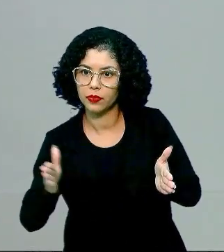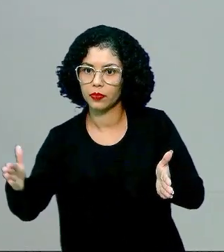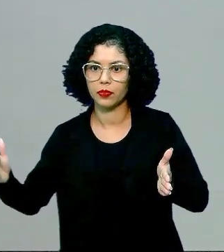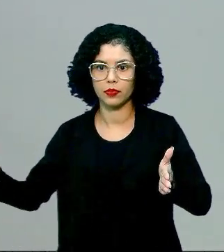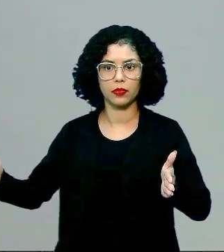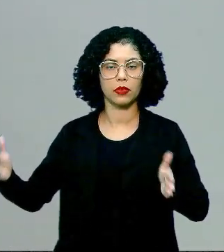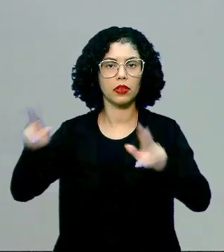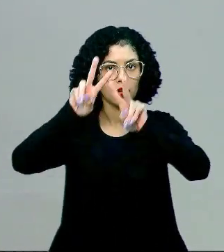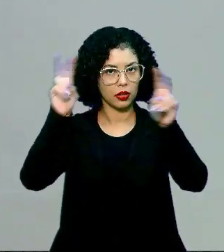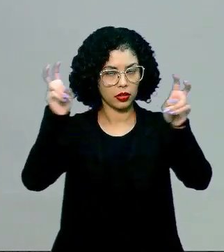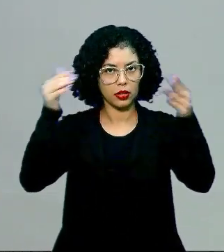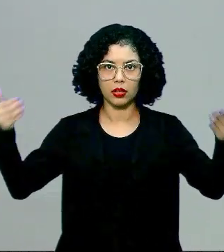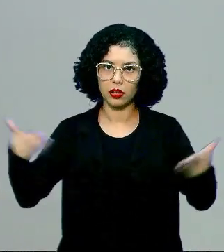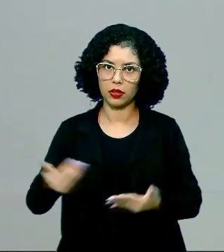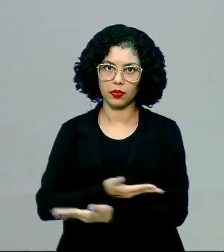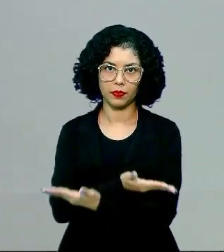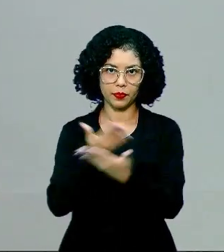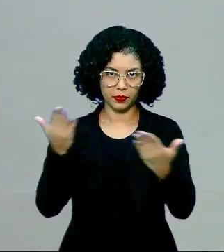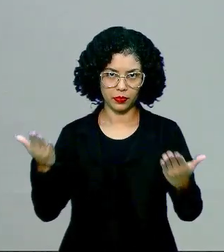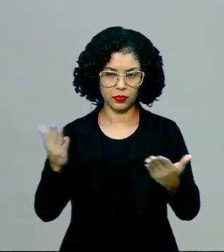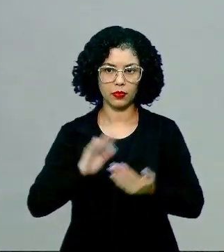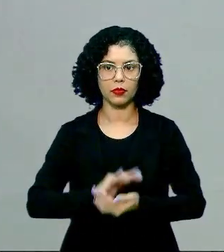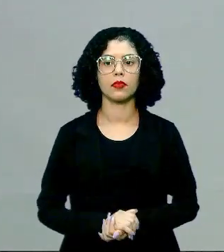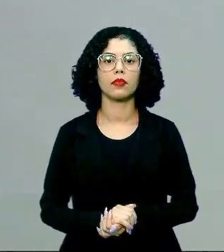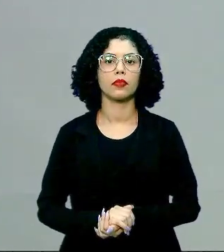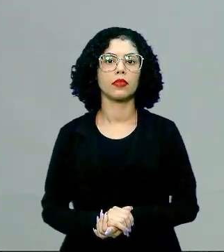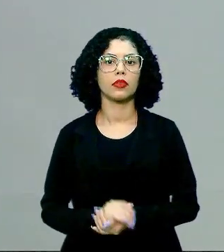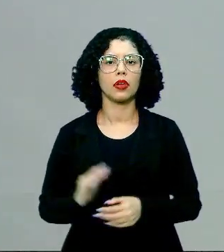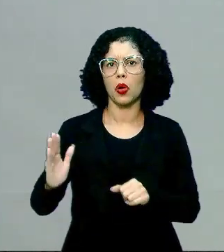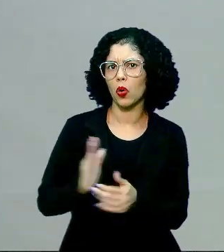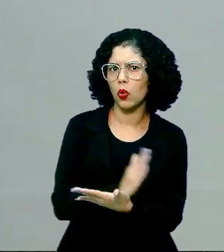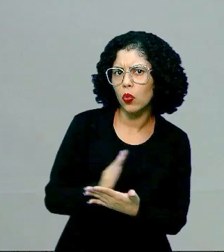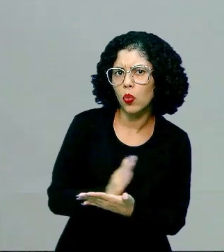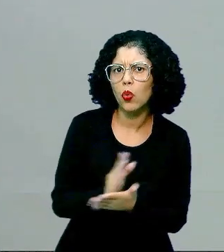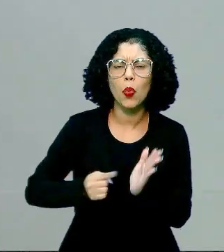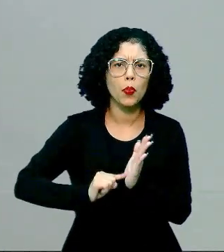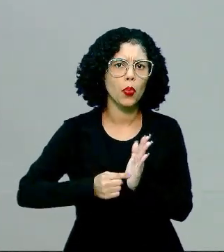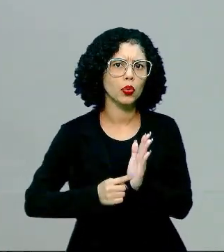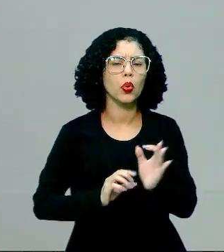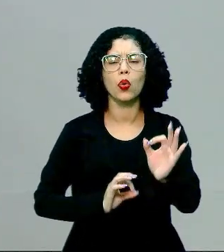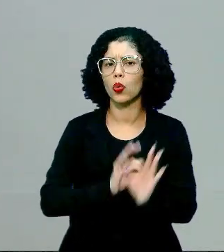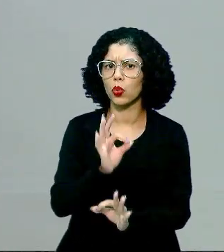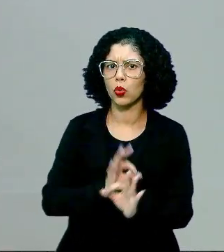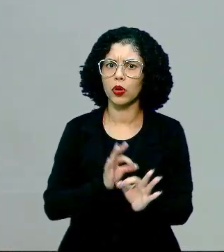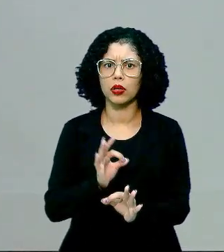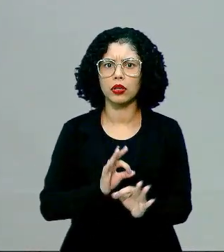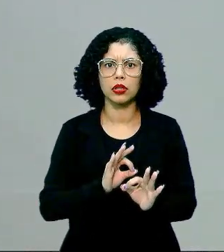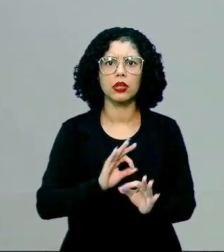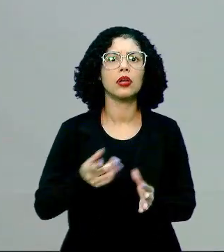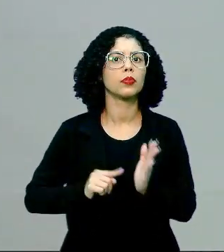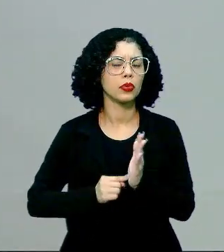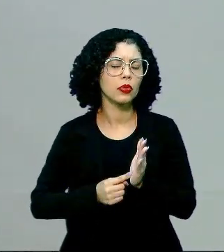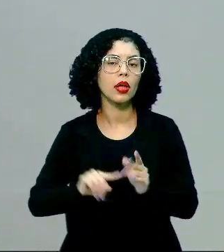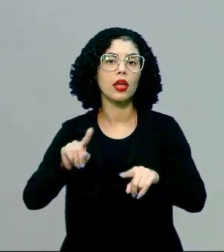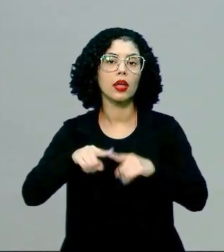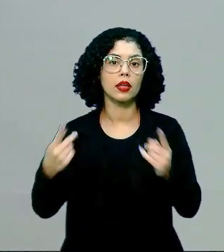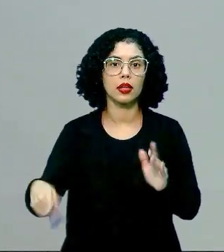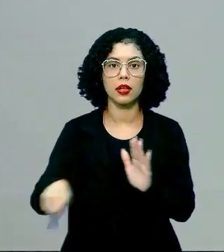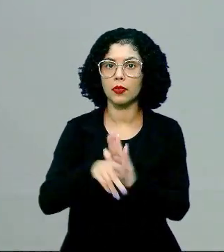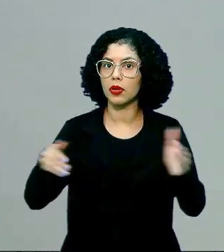estarei aqui abordando a todos vocês. Não é algo pontual, não são organizações pontuais